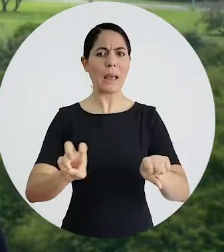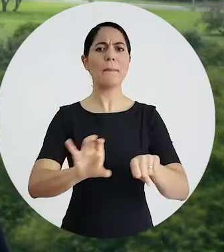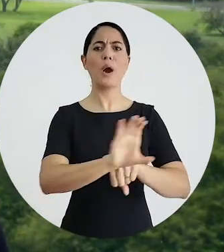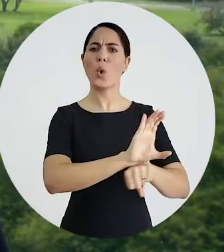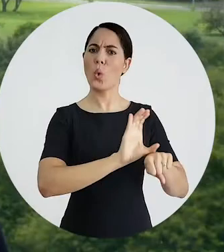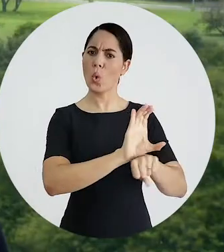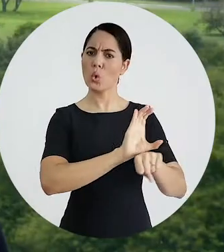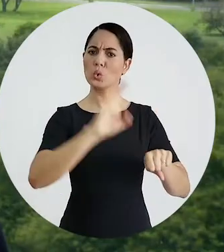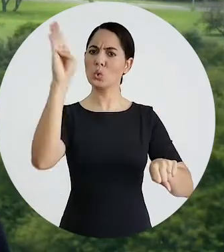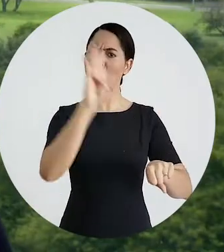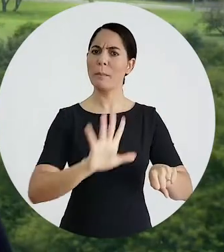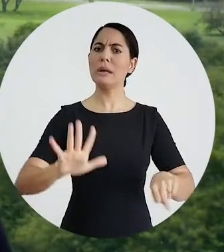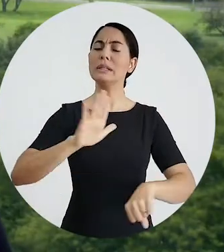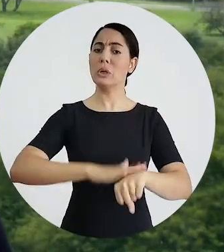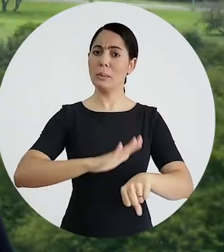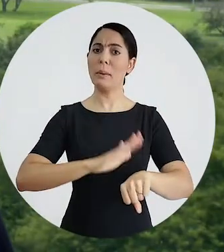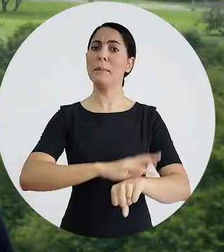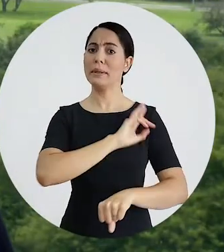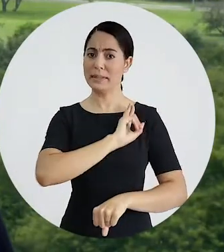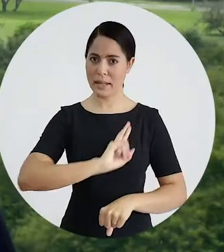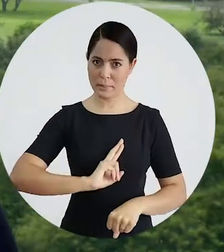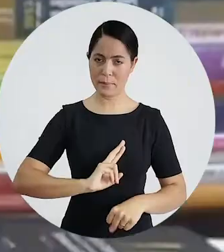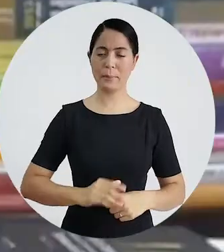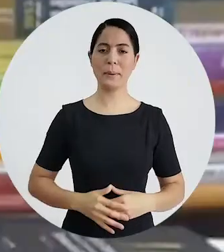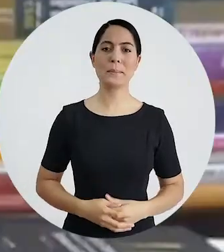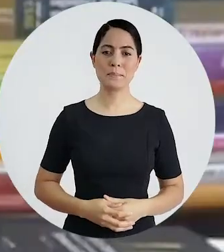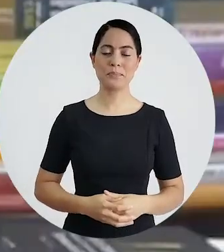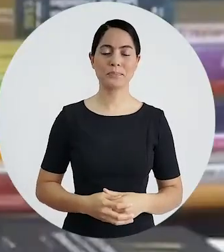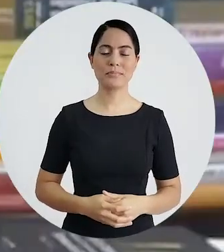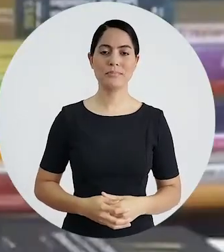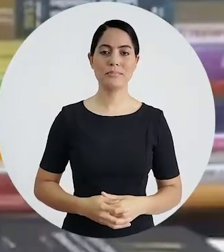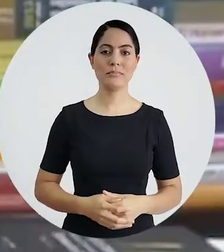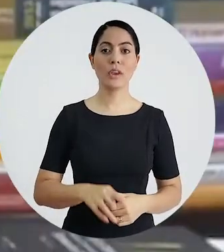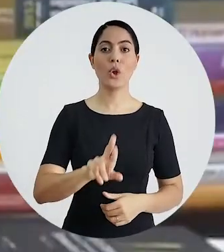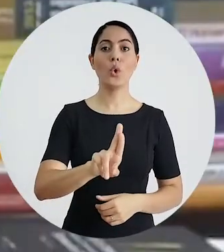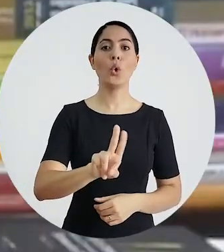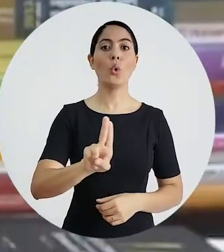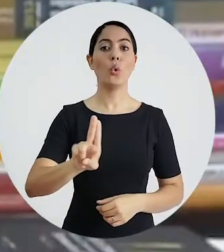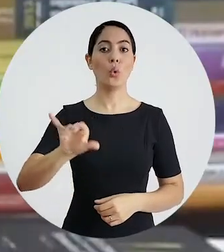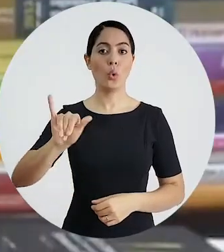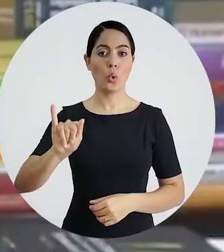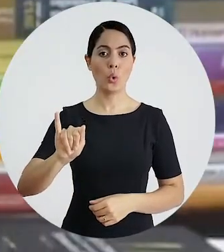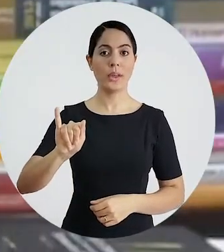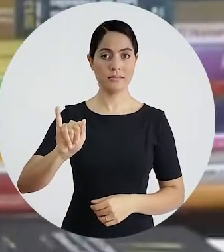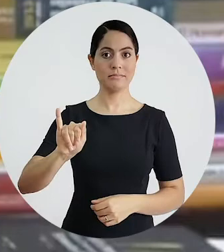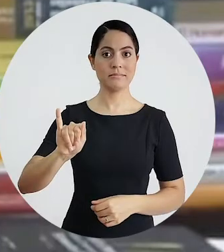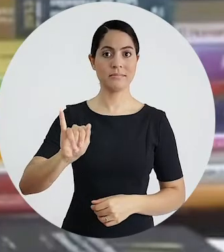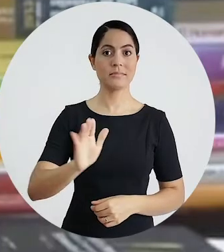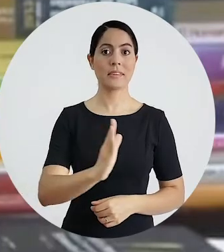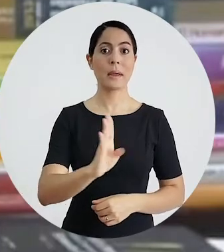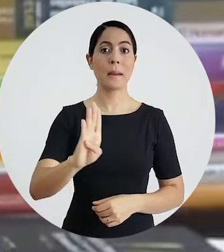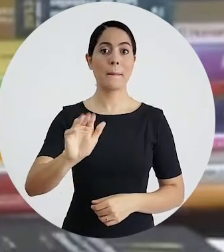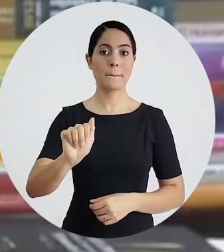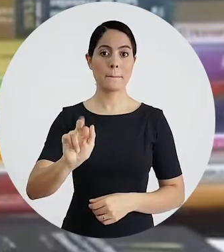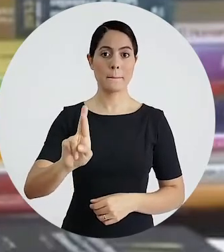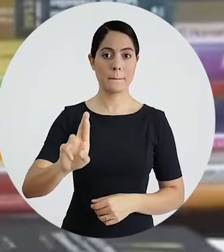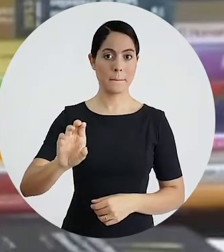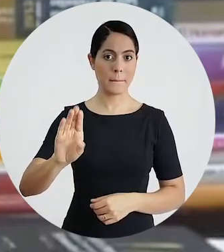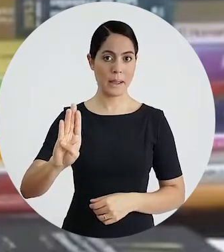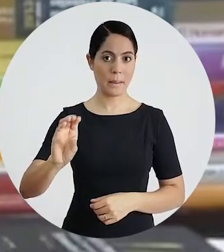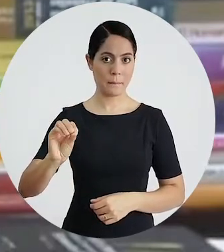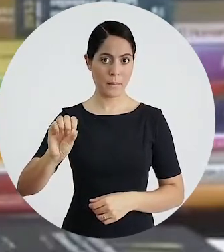constitucionalismo brasileiro na era republicana. Rui Barbosa, que foi o construtor da República,